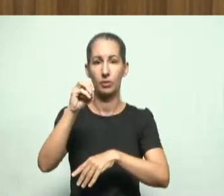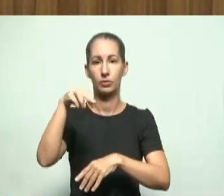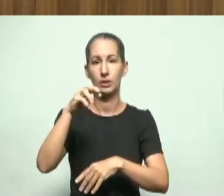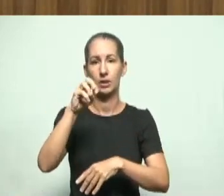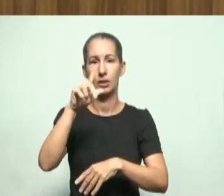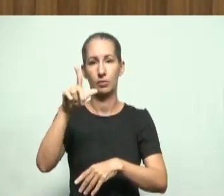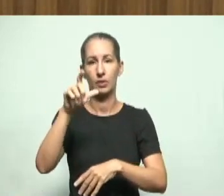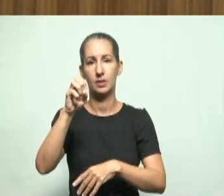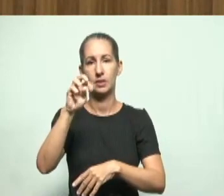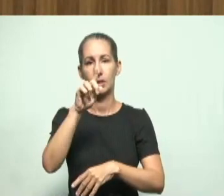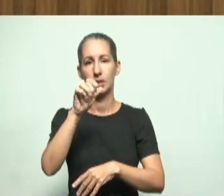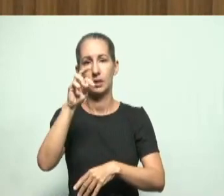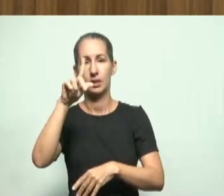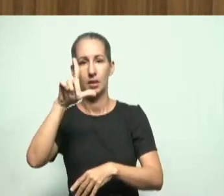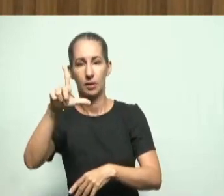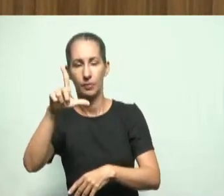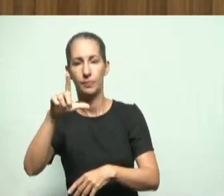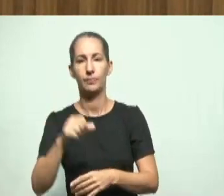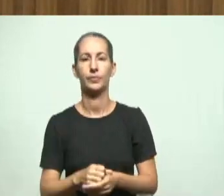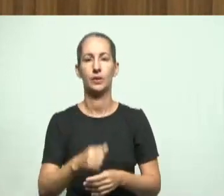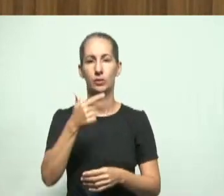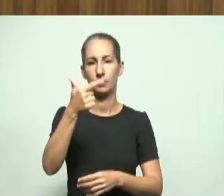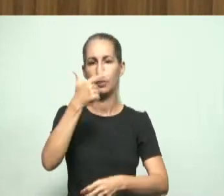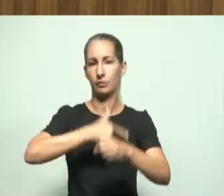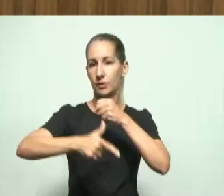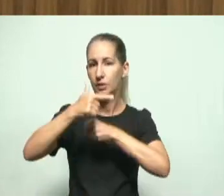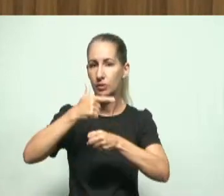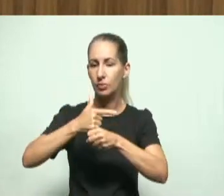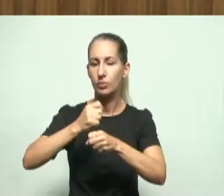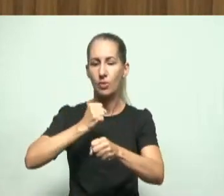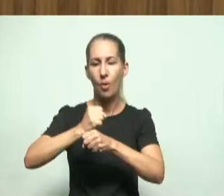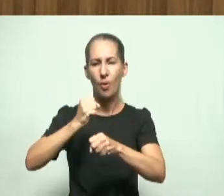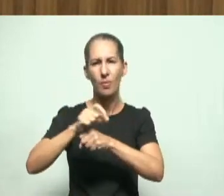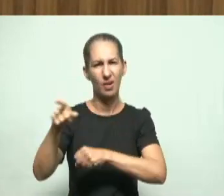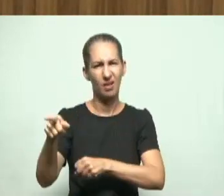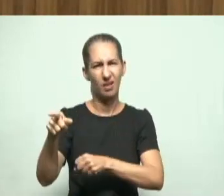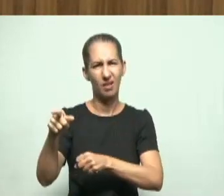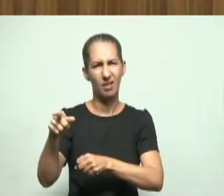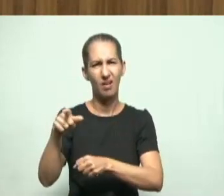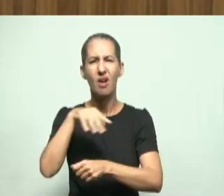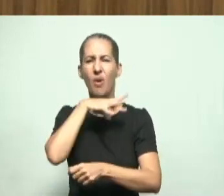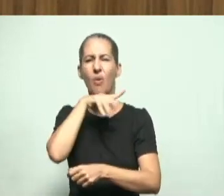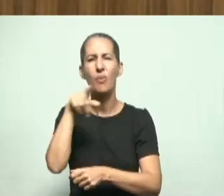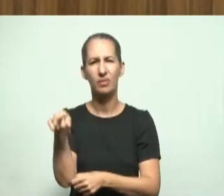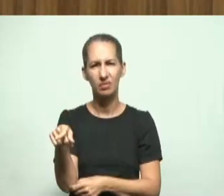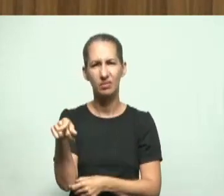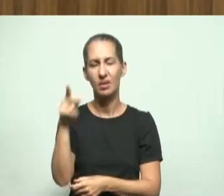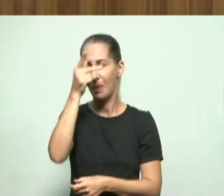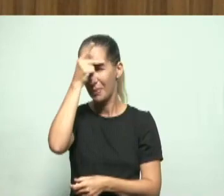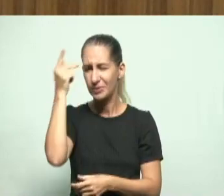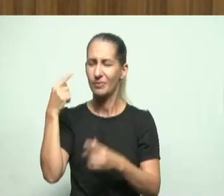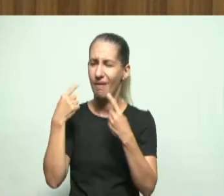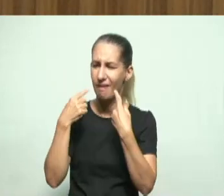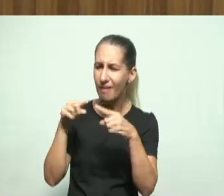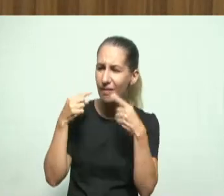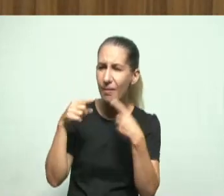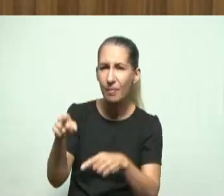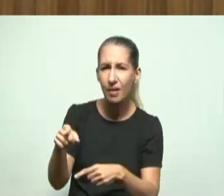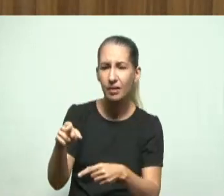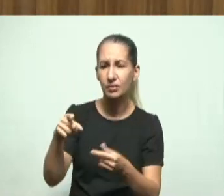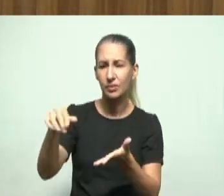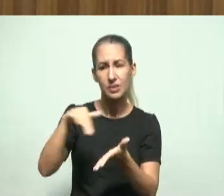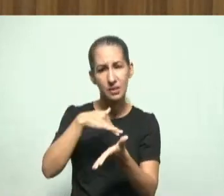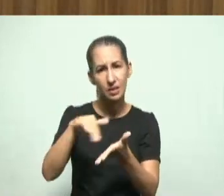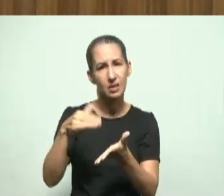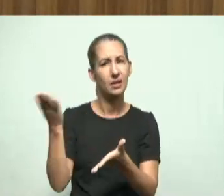Progresso, em 2022, tinha uma obra mal feita, as pessoas reclamaram, um